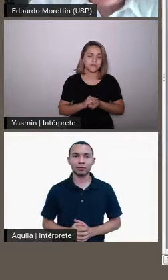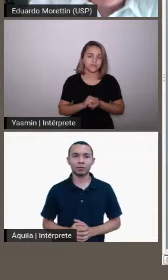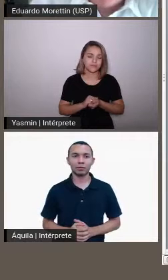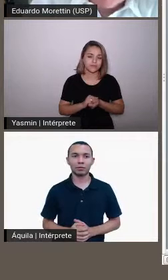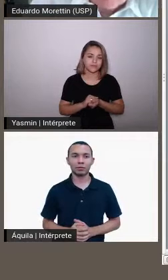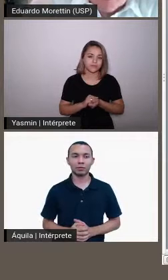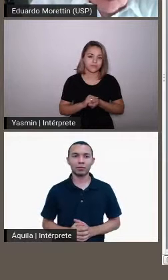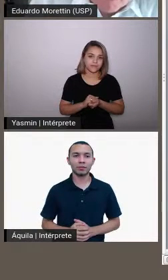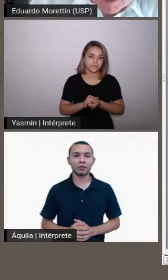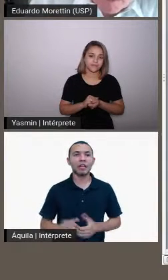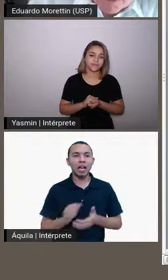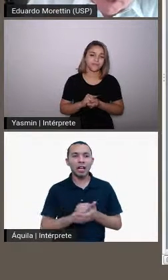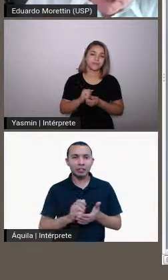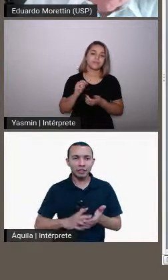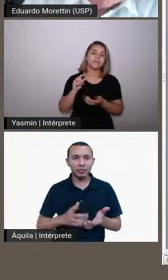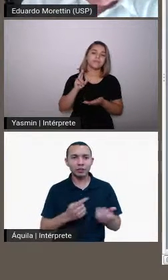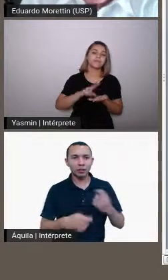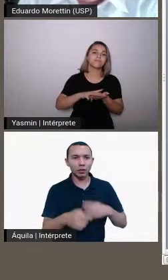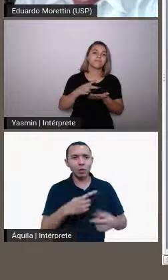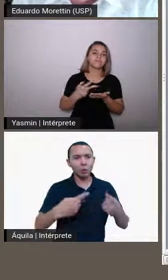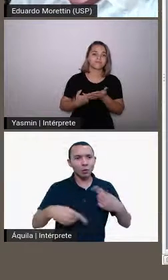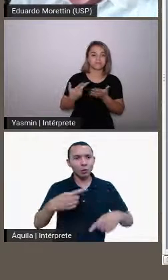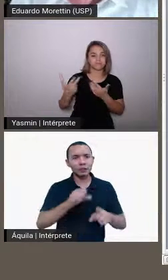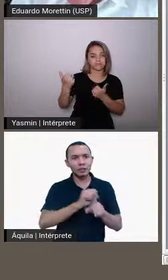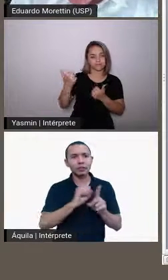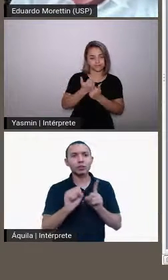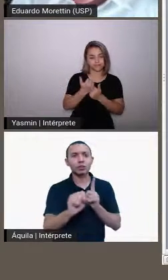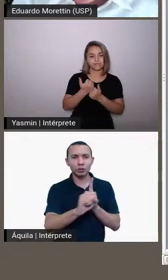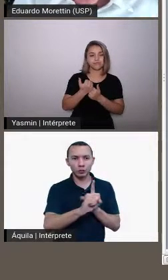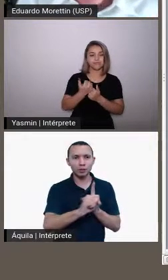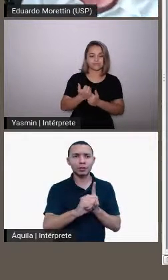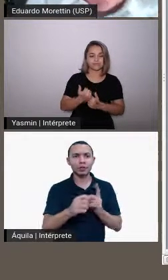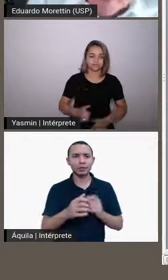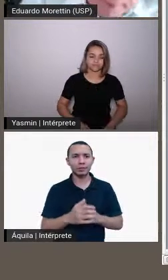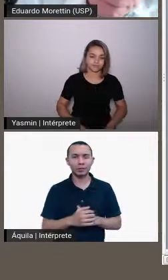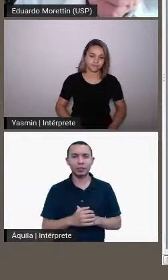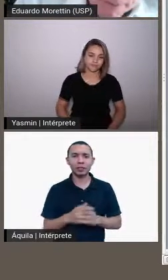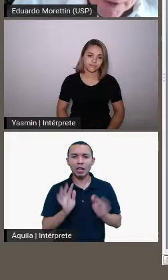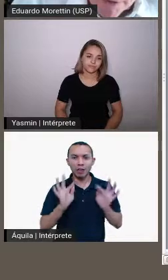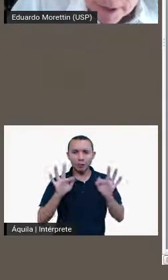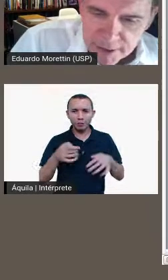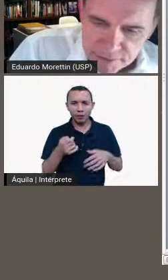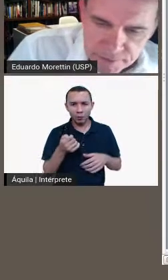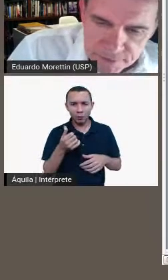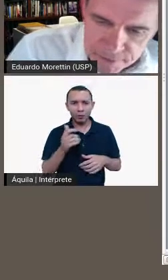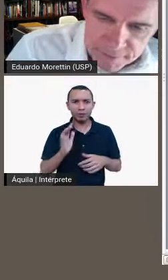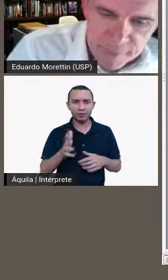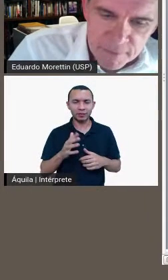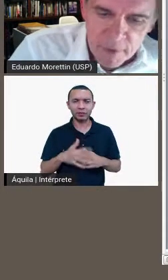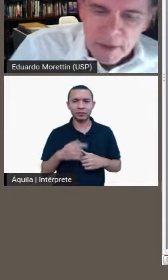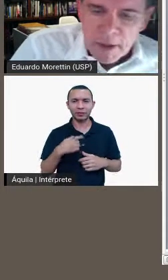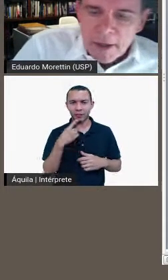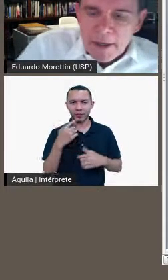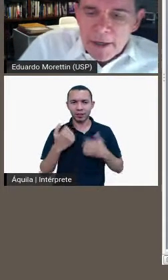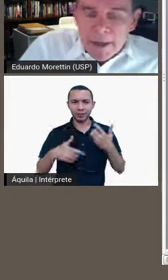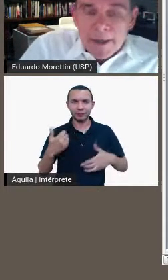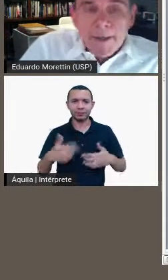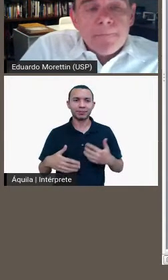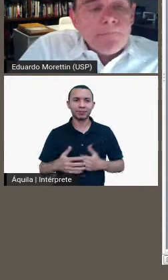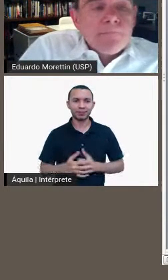as atividades econômicas, políticas e sociais. Estou me encaminhando para o final da minha fala.